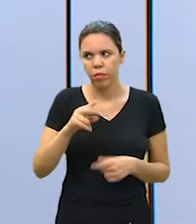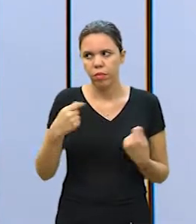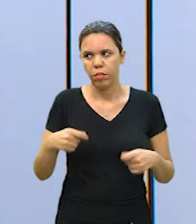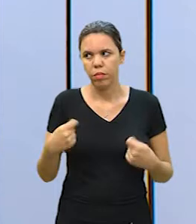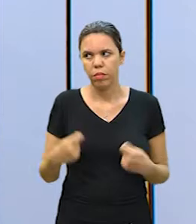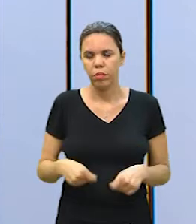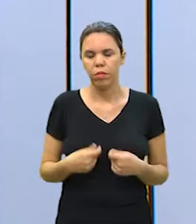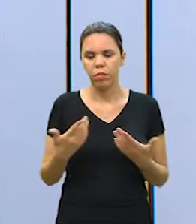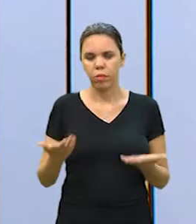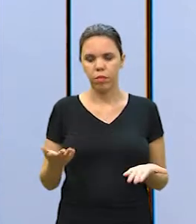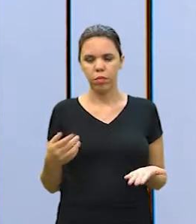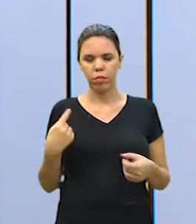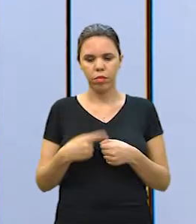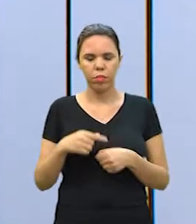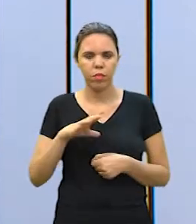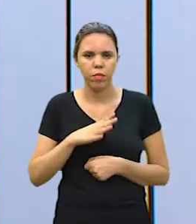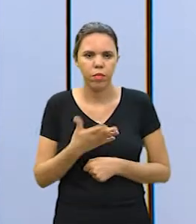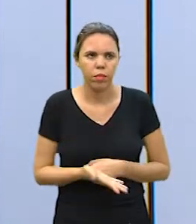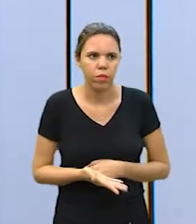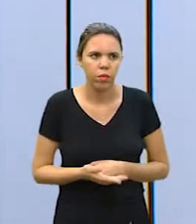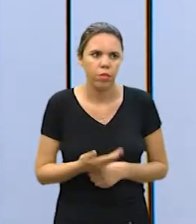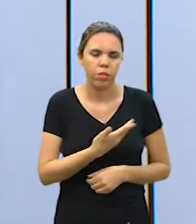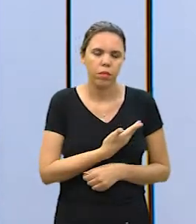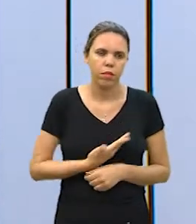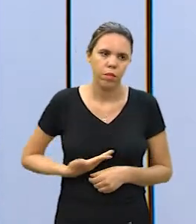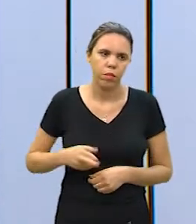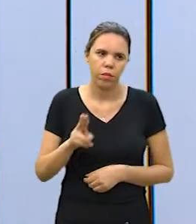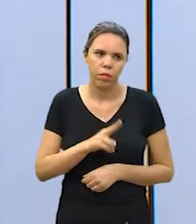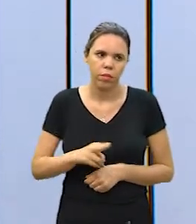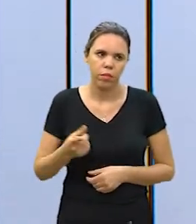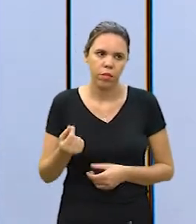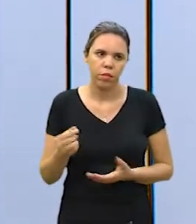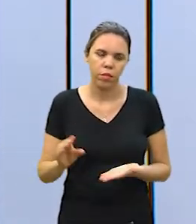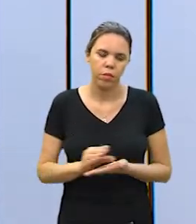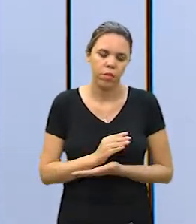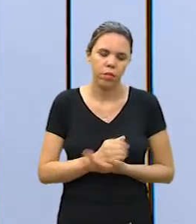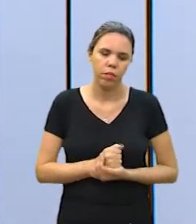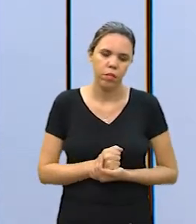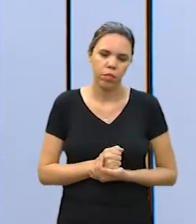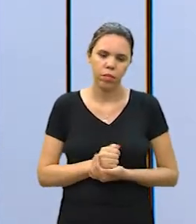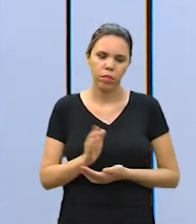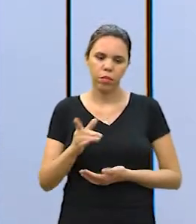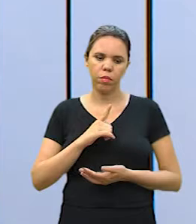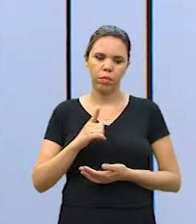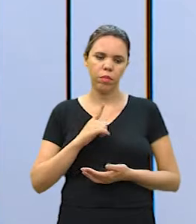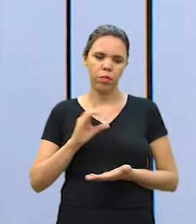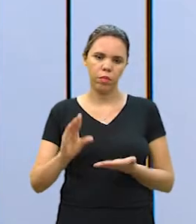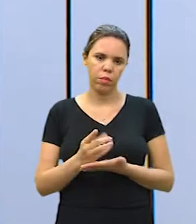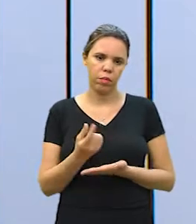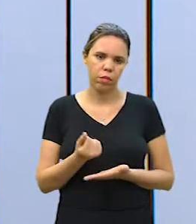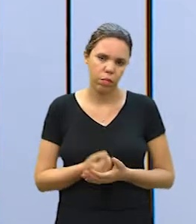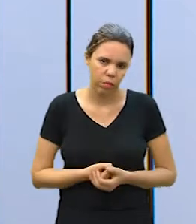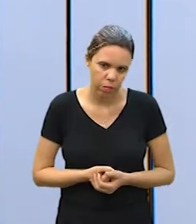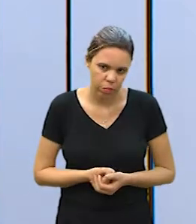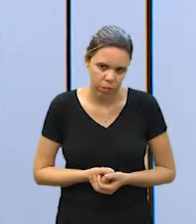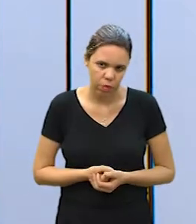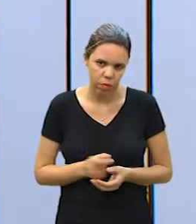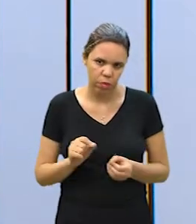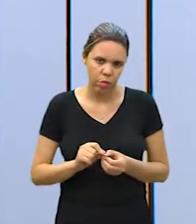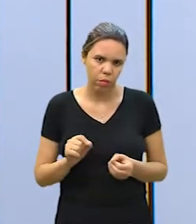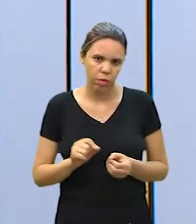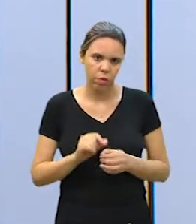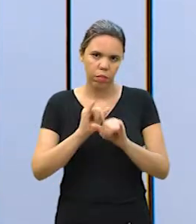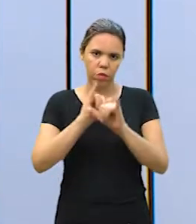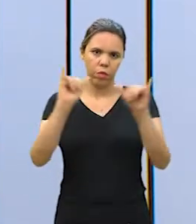nós precisamos, inclusive, enquanto município, como poder público, utilizar esses recursos que já tem previsto no orçamento para que